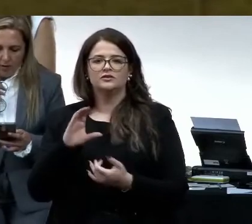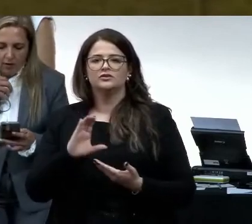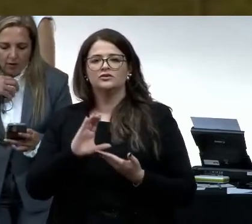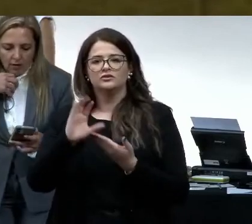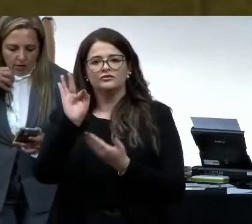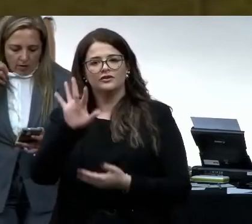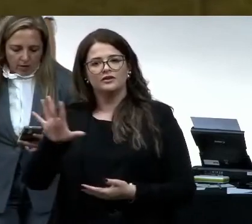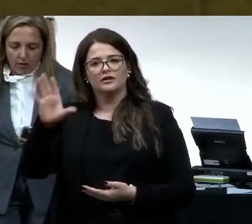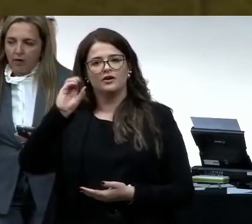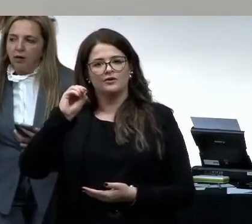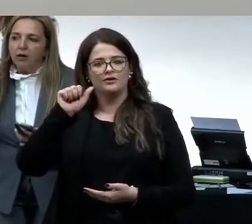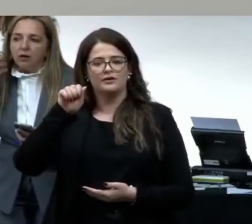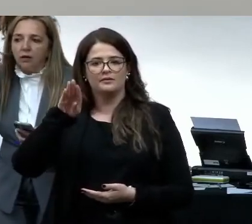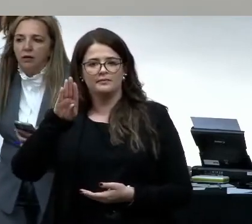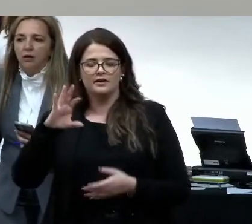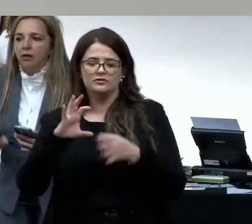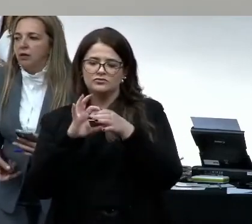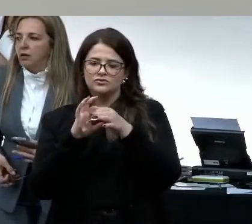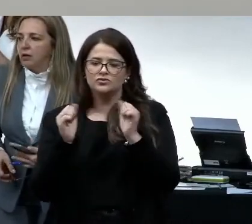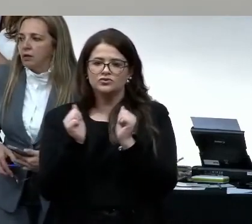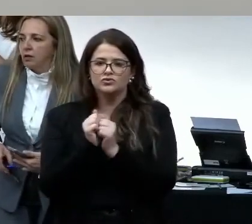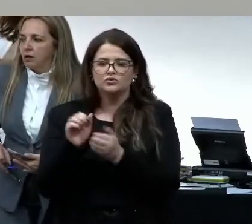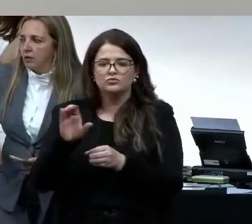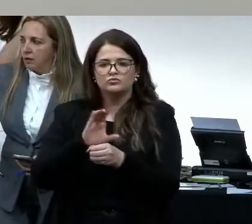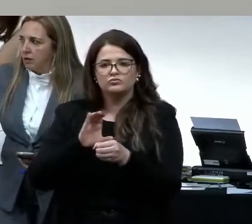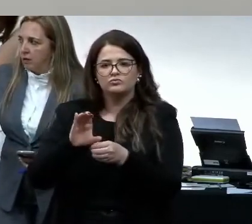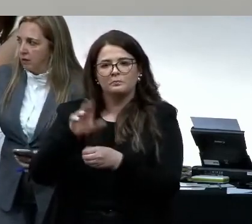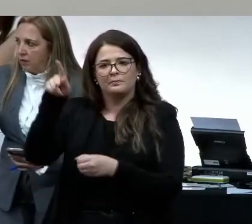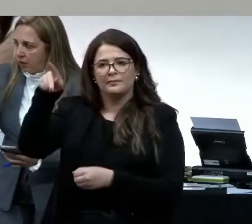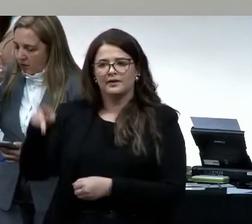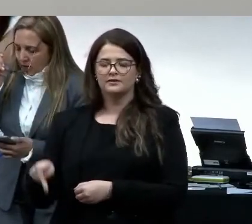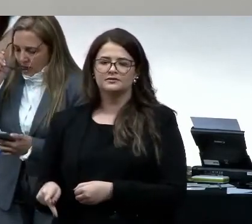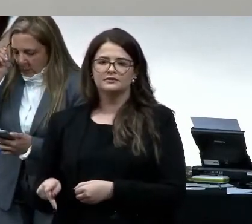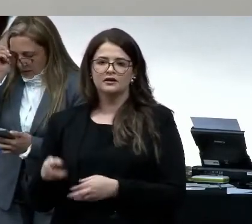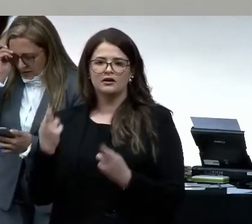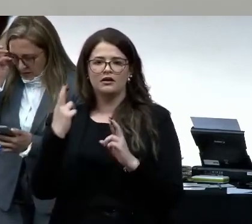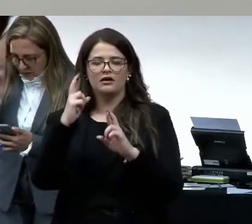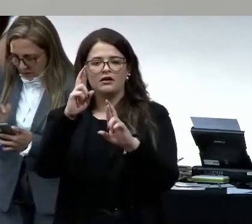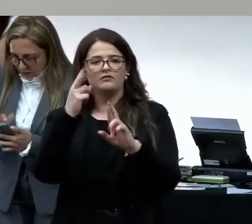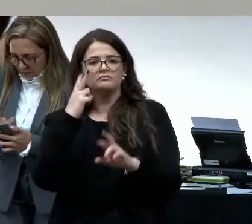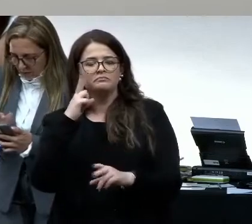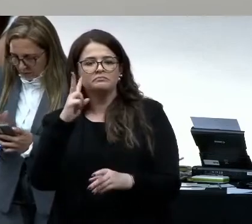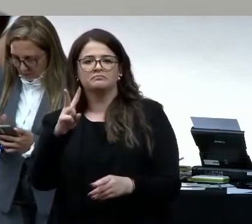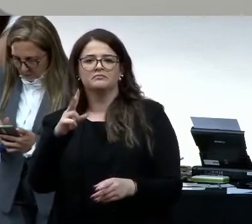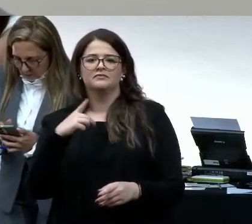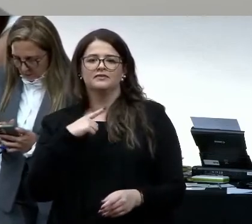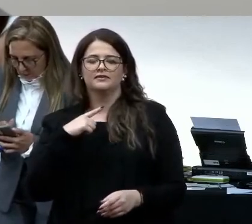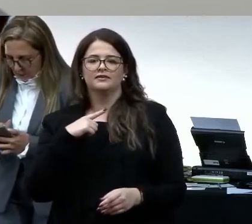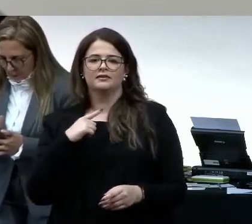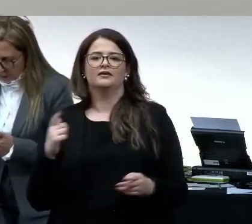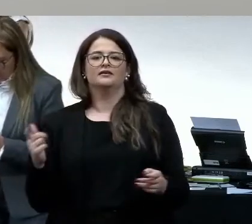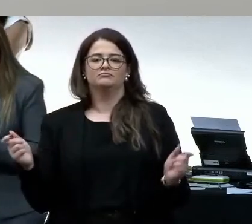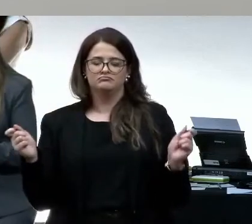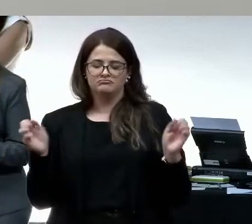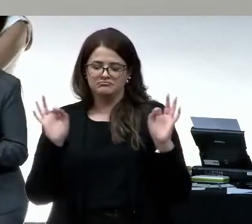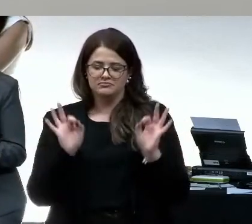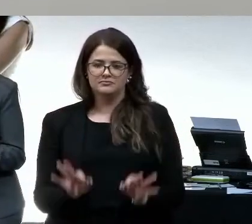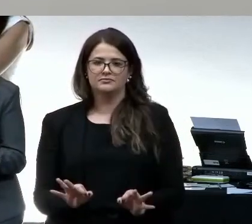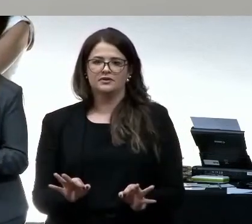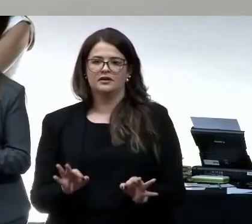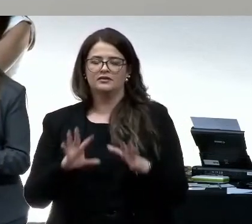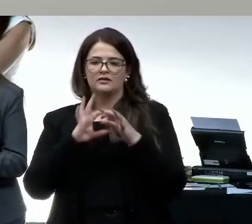da OAB, na união de seu colégio de presidentes, reconhecendo a efetividade